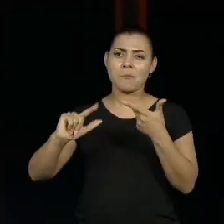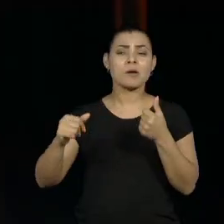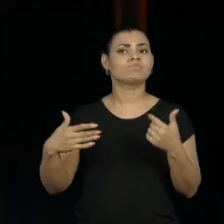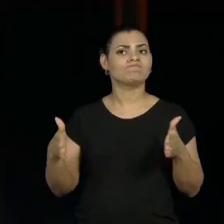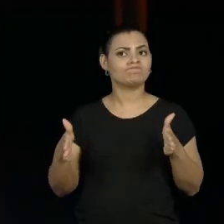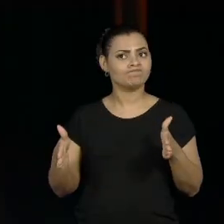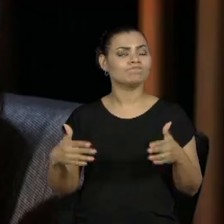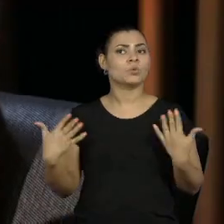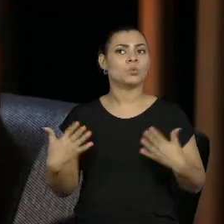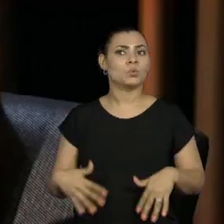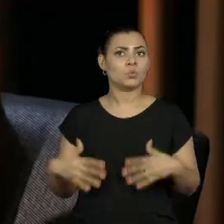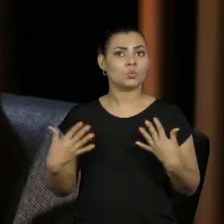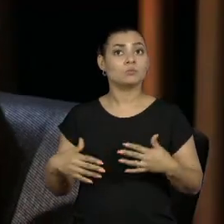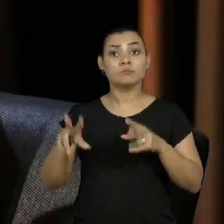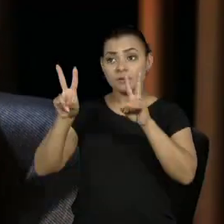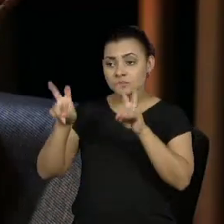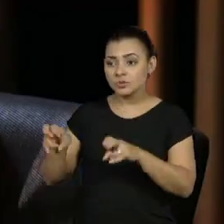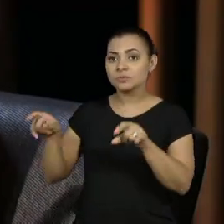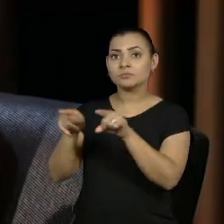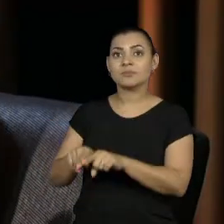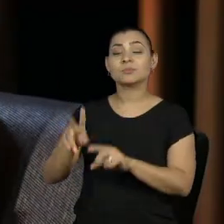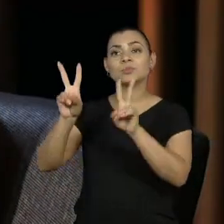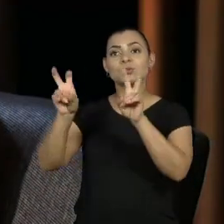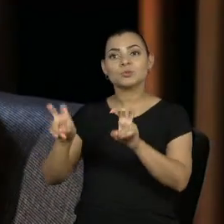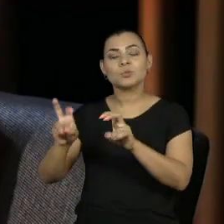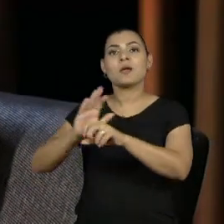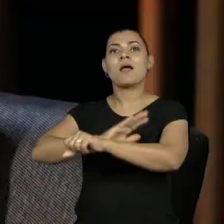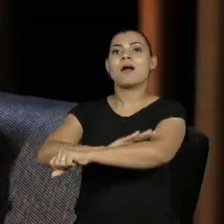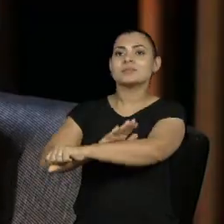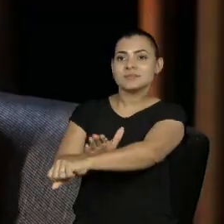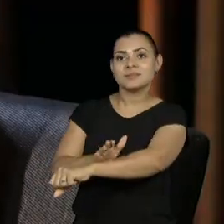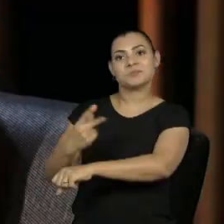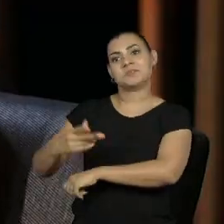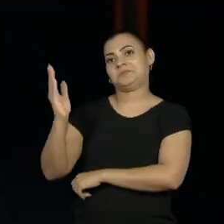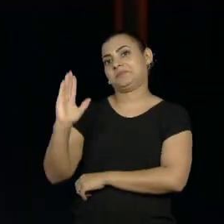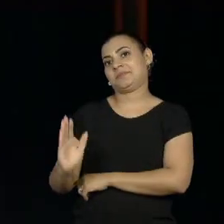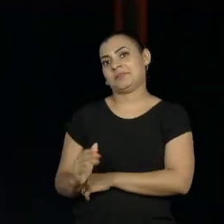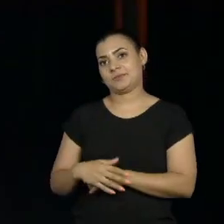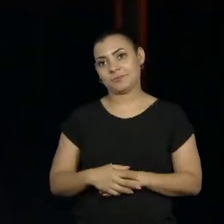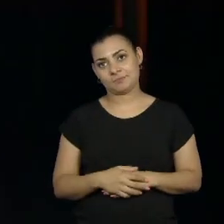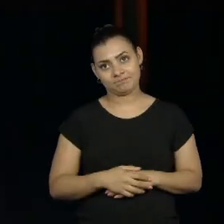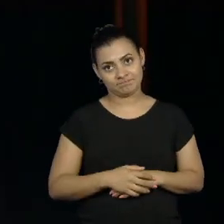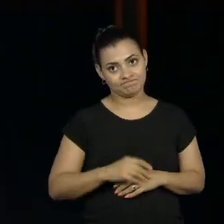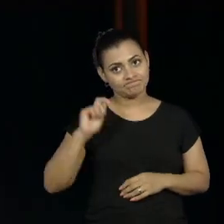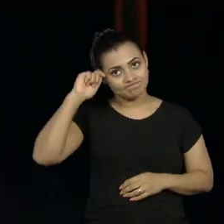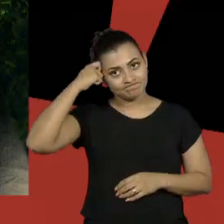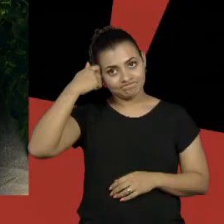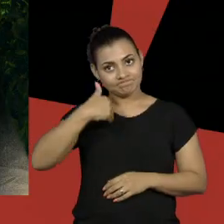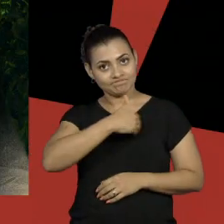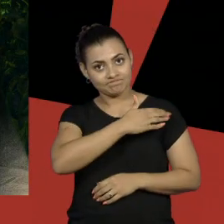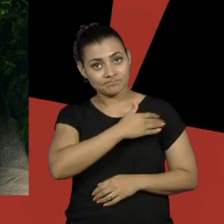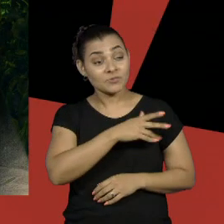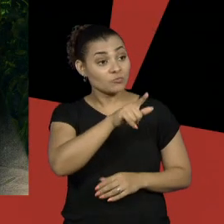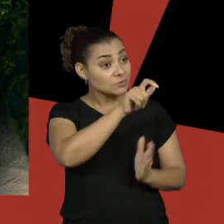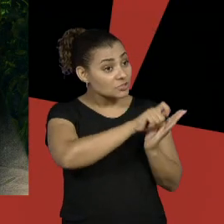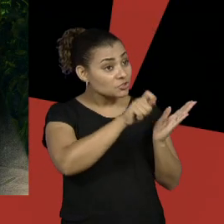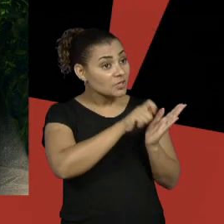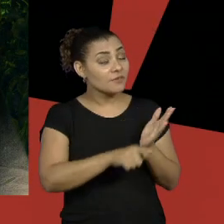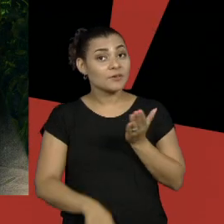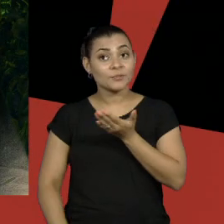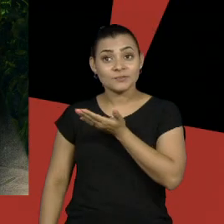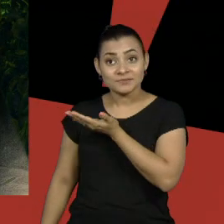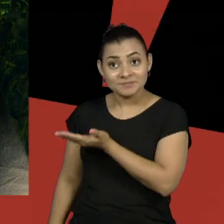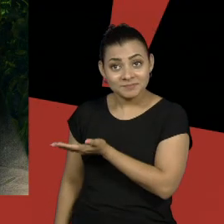Chevrolet que é a primeira pessoa que falou contra é dessa maneira no Brasil você escreveu As barbas do Imperador